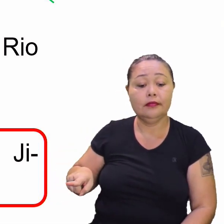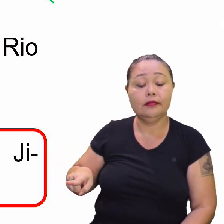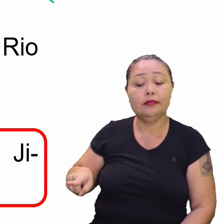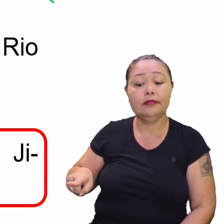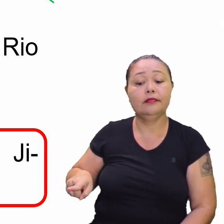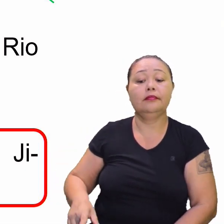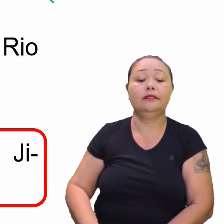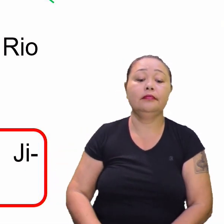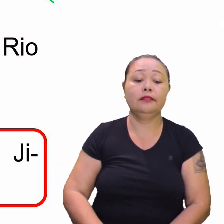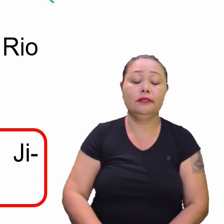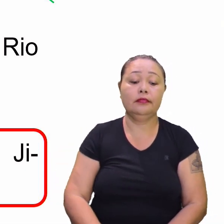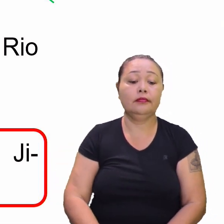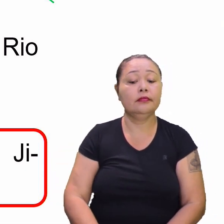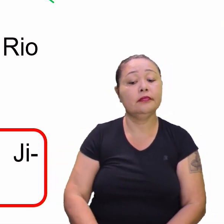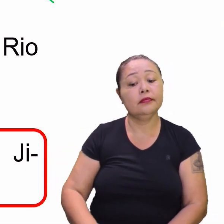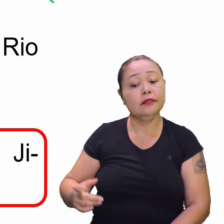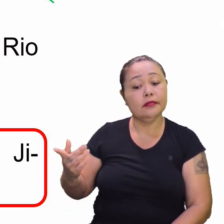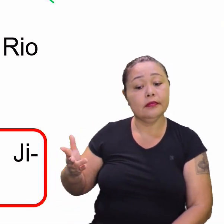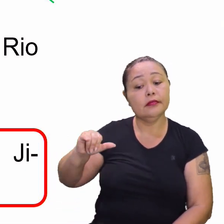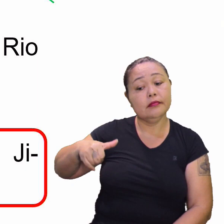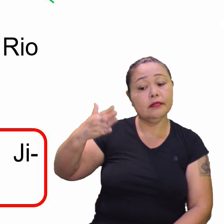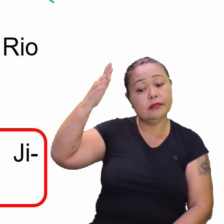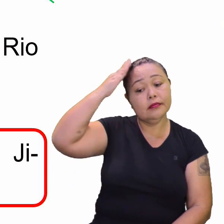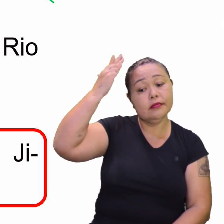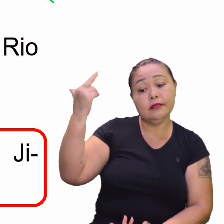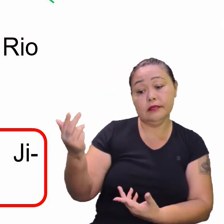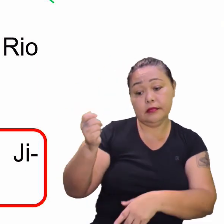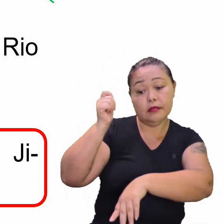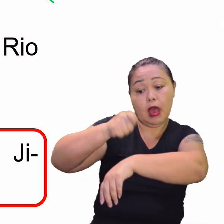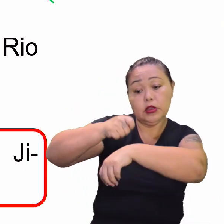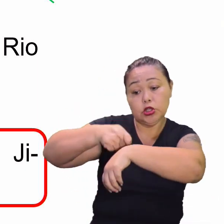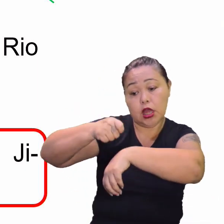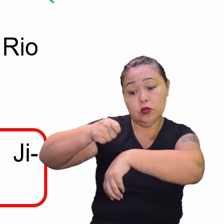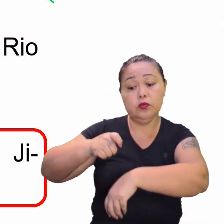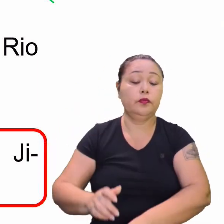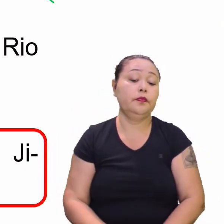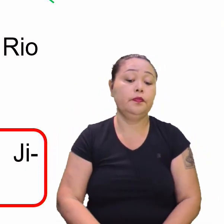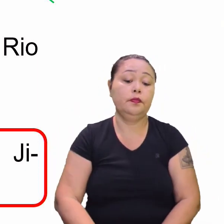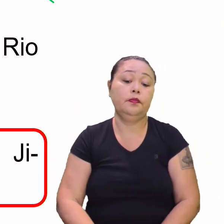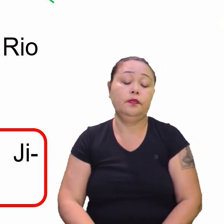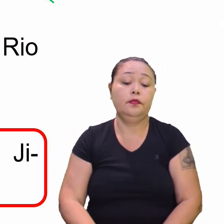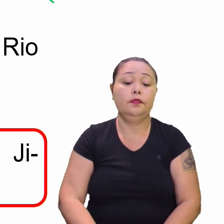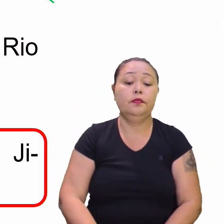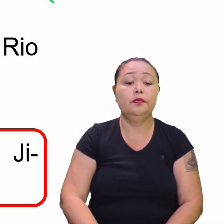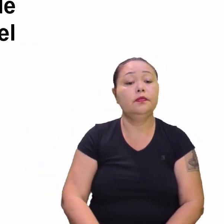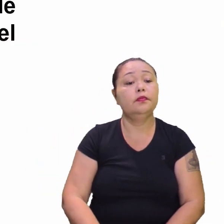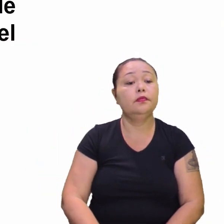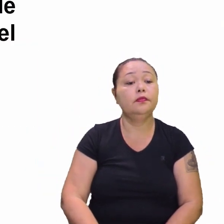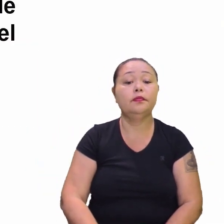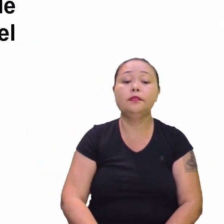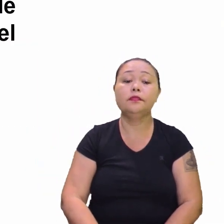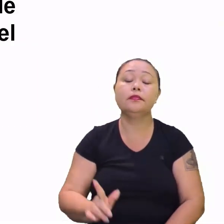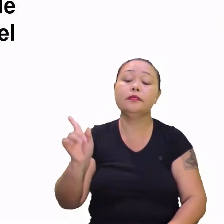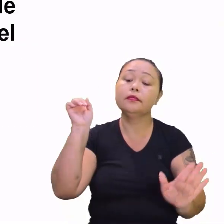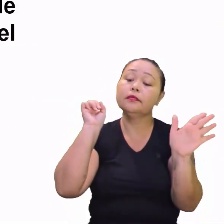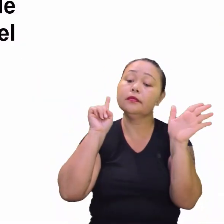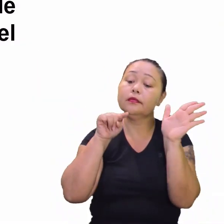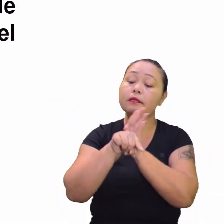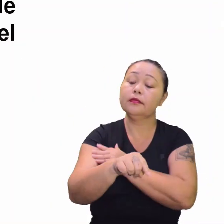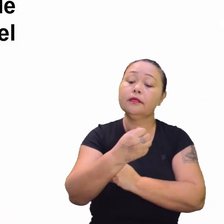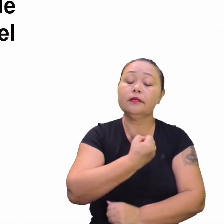de Paraná e Rio Mamoré. Esse de Paraná, que é o mesmo Machado. Beleza. Vamos para a